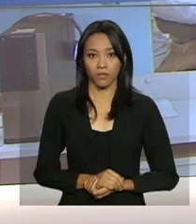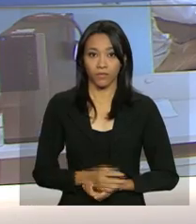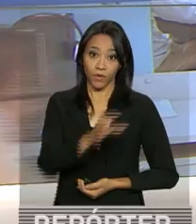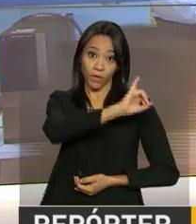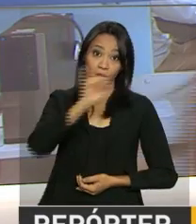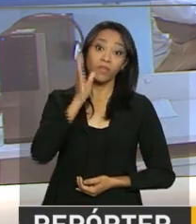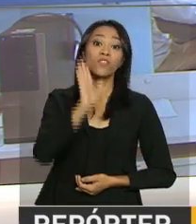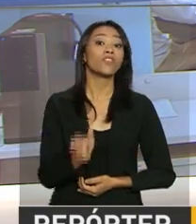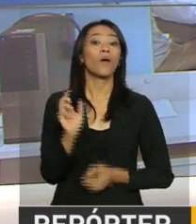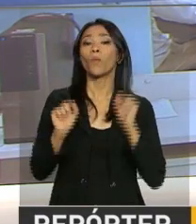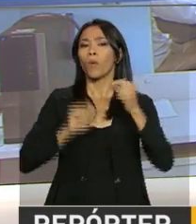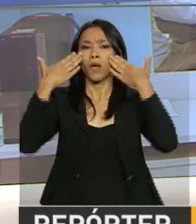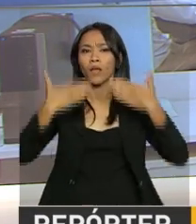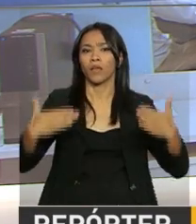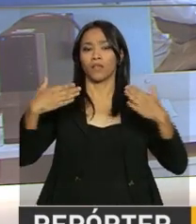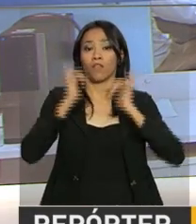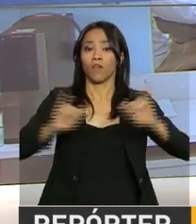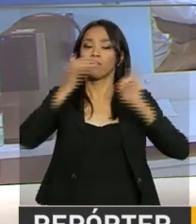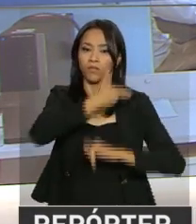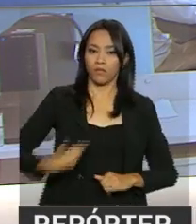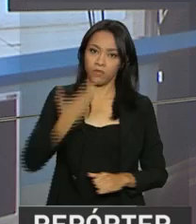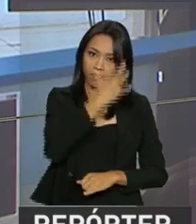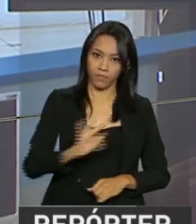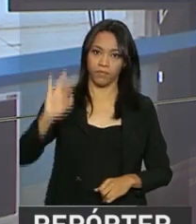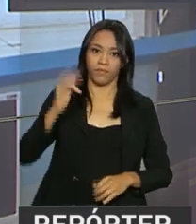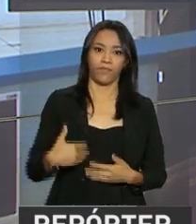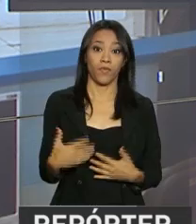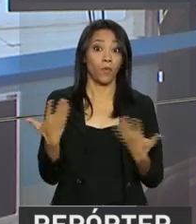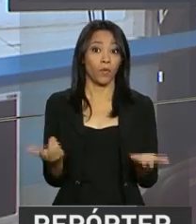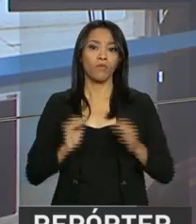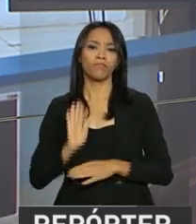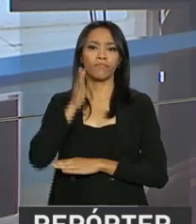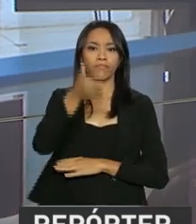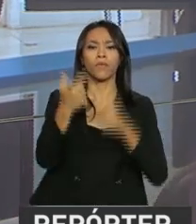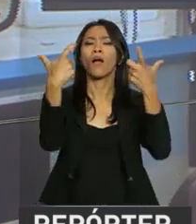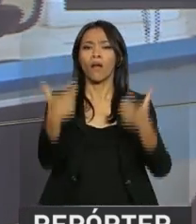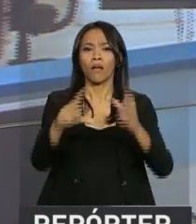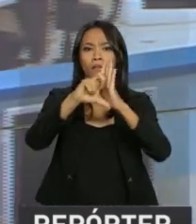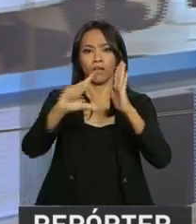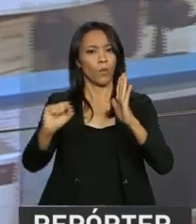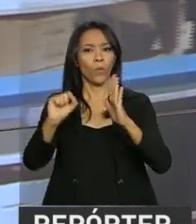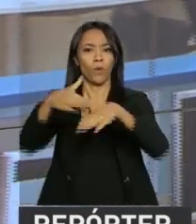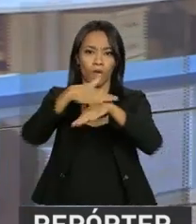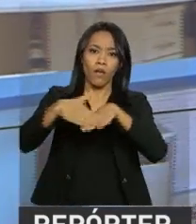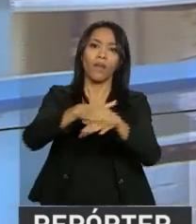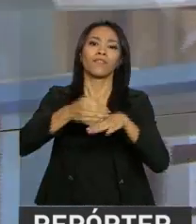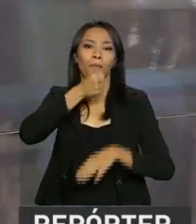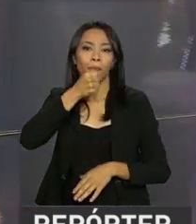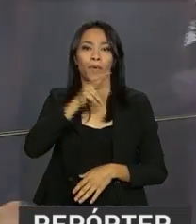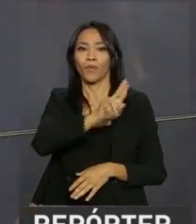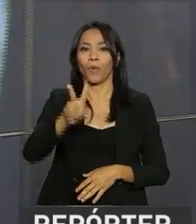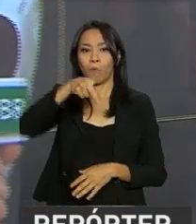Olá estamos de volta com as notícias do governo federal vamos direto ao Palácio do Planalto conversar com a repórter